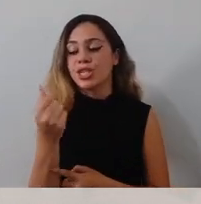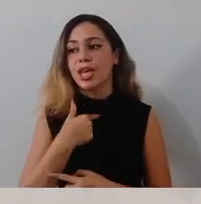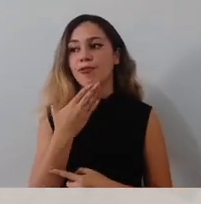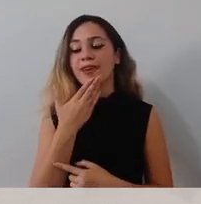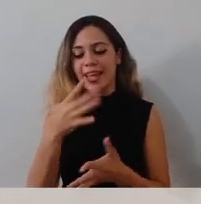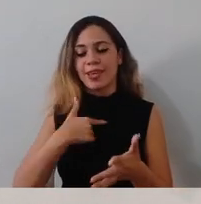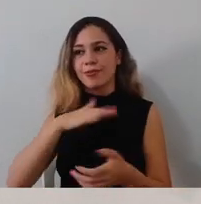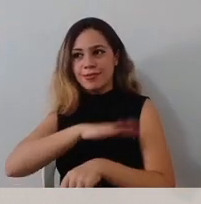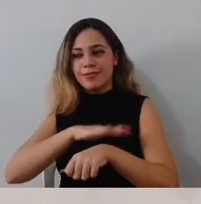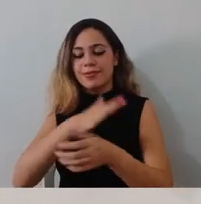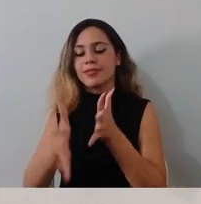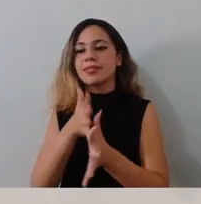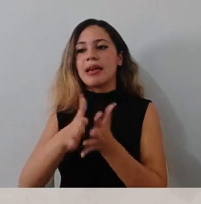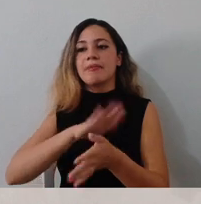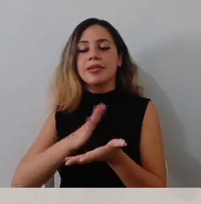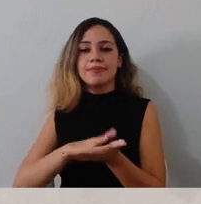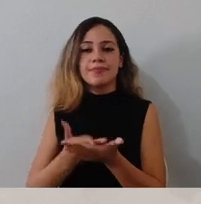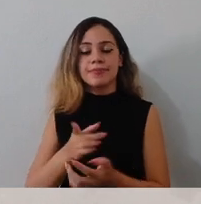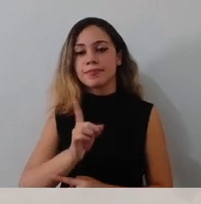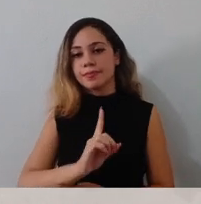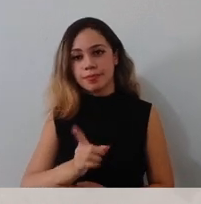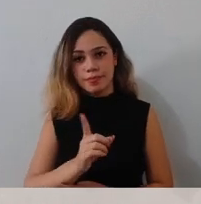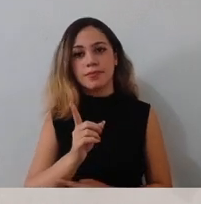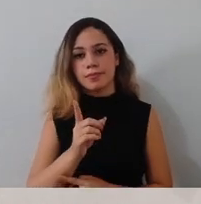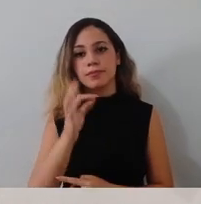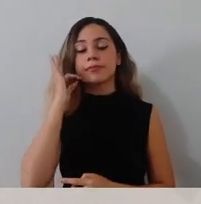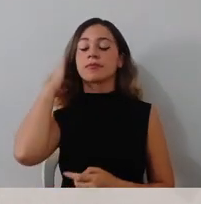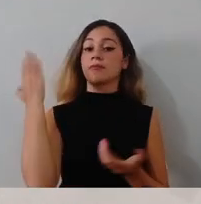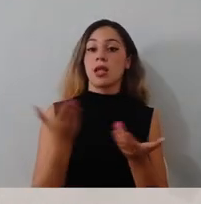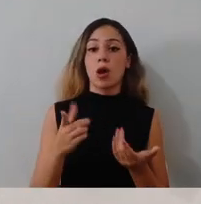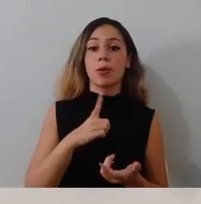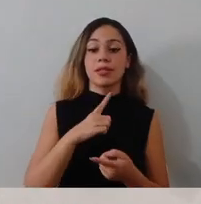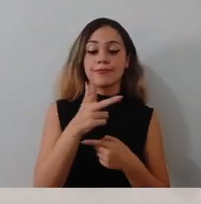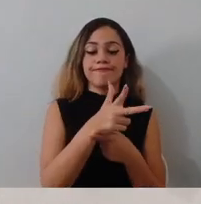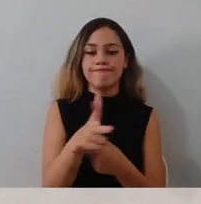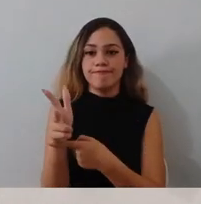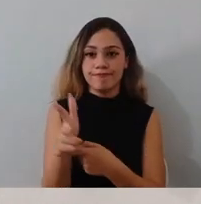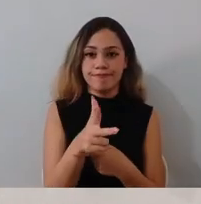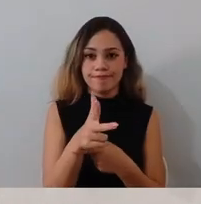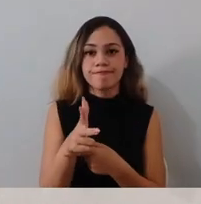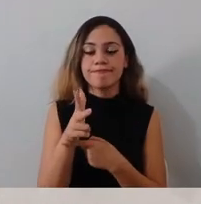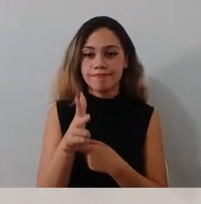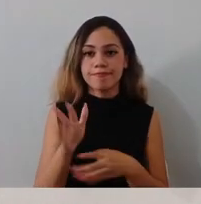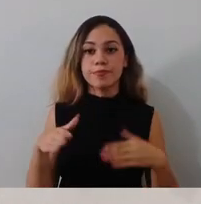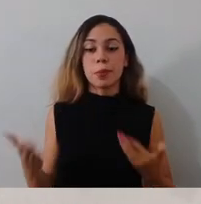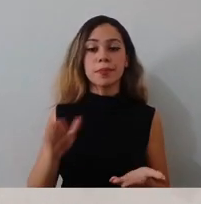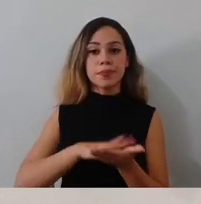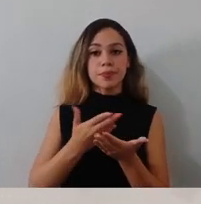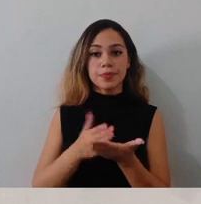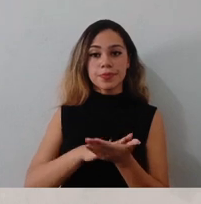pegar aqui, vou falar que eu sou intérprete, né? Agora está sendo filmado também, então os tradutores